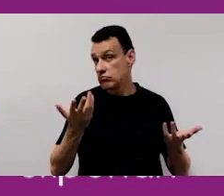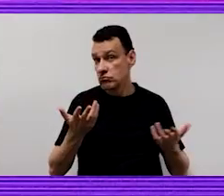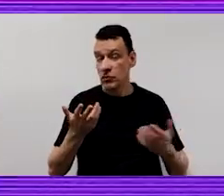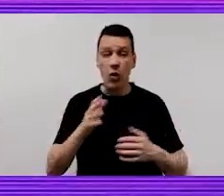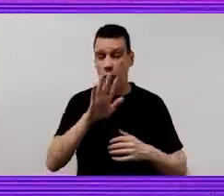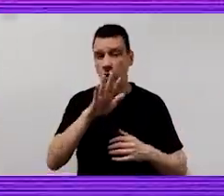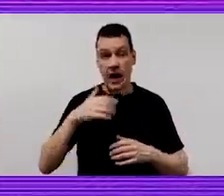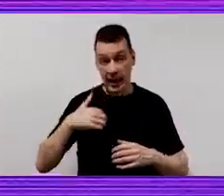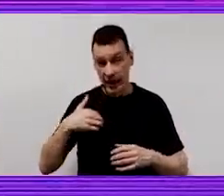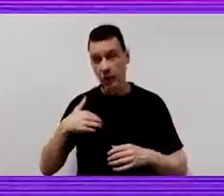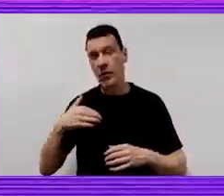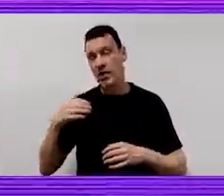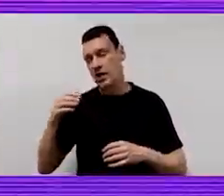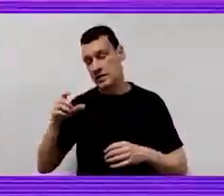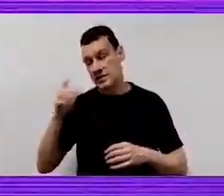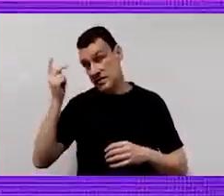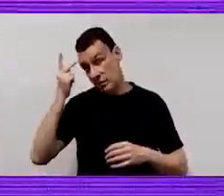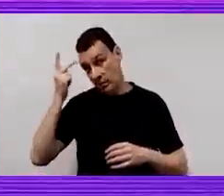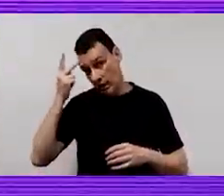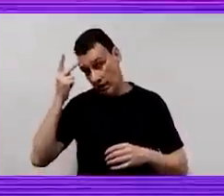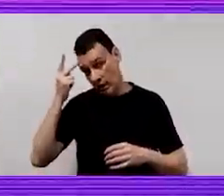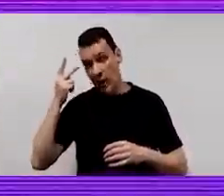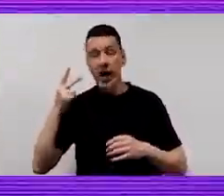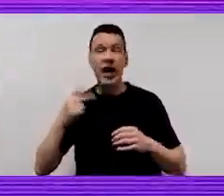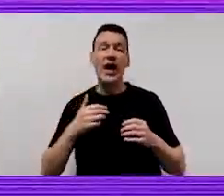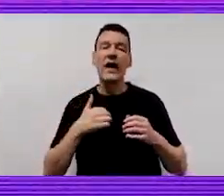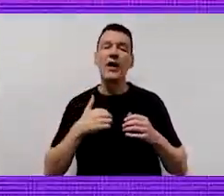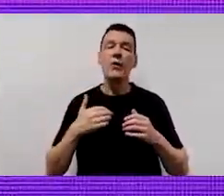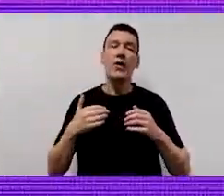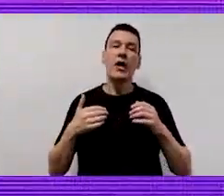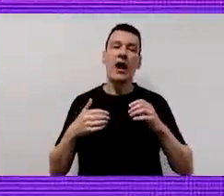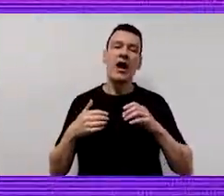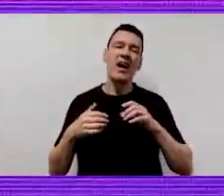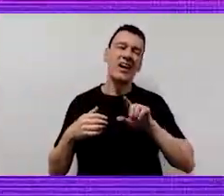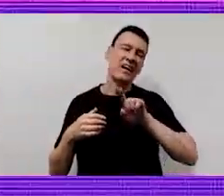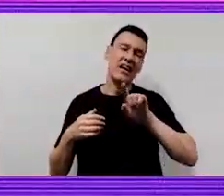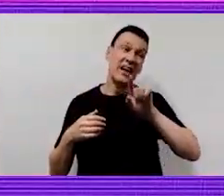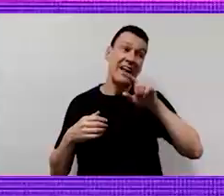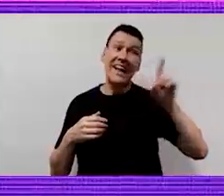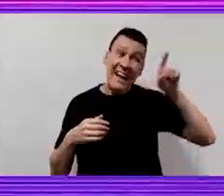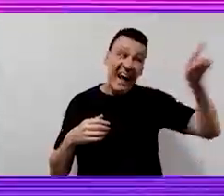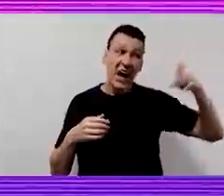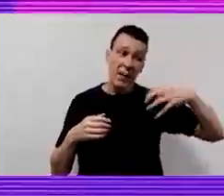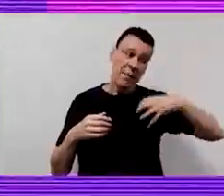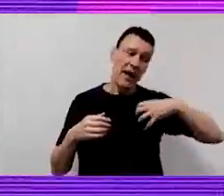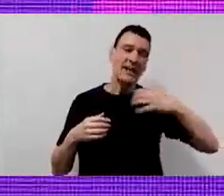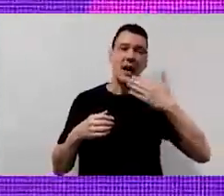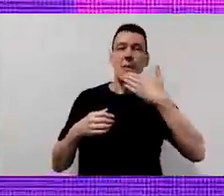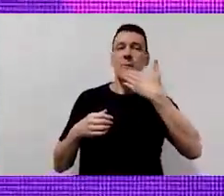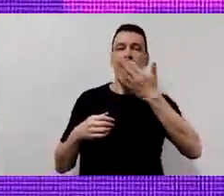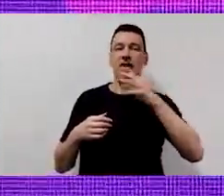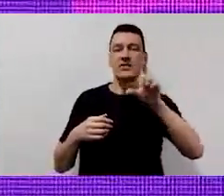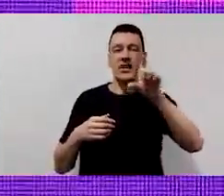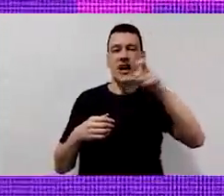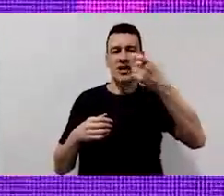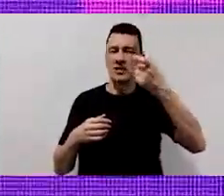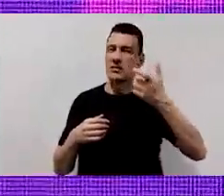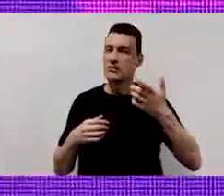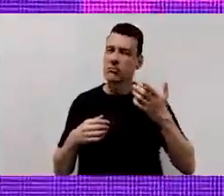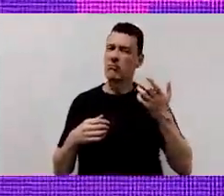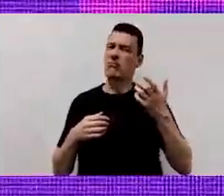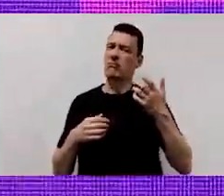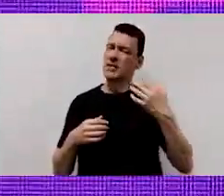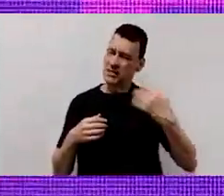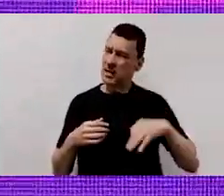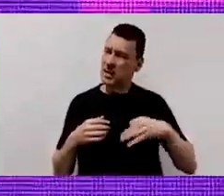Paulo? Então, são comportamentos. Existem até análises de comportamento de uso de device. como você usa